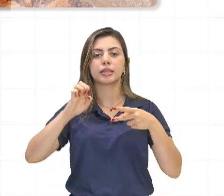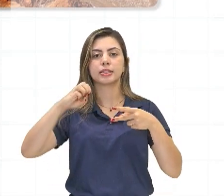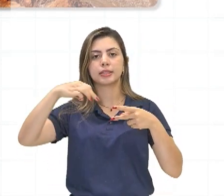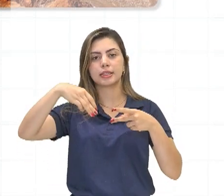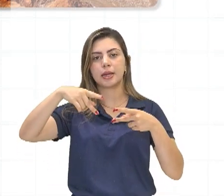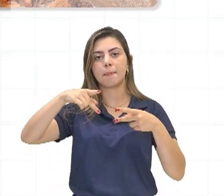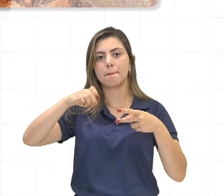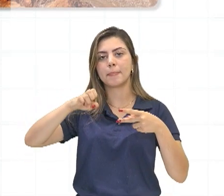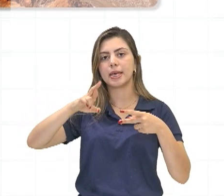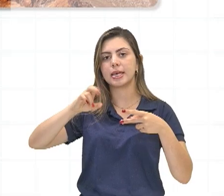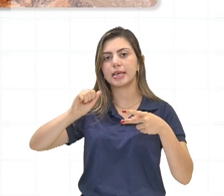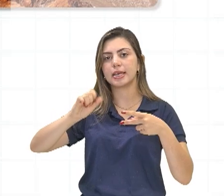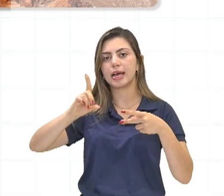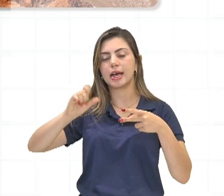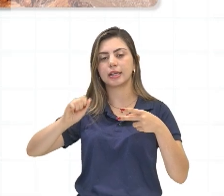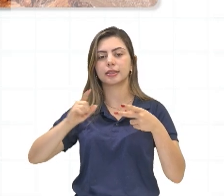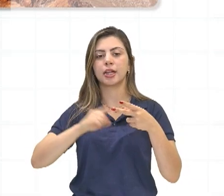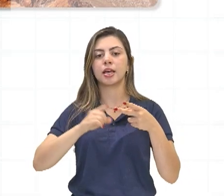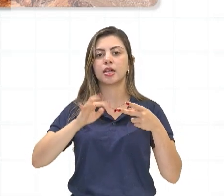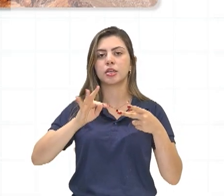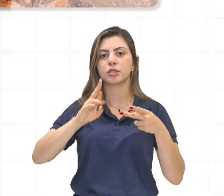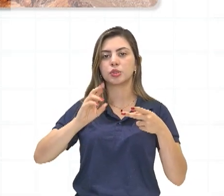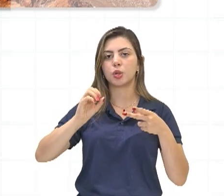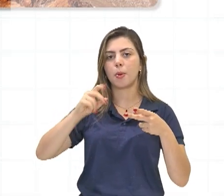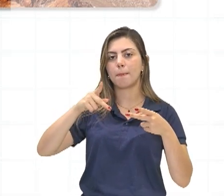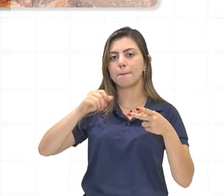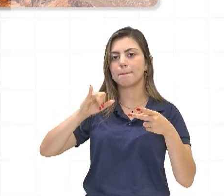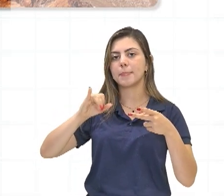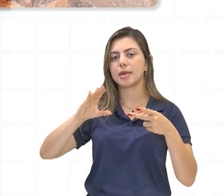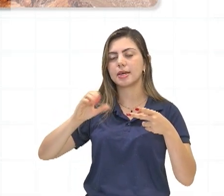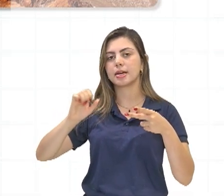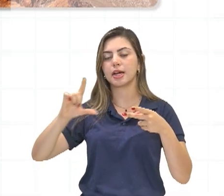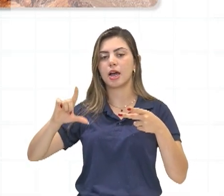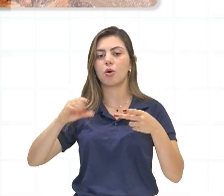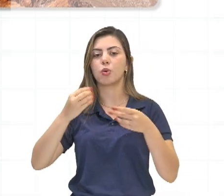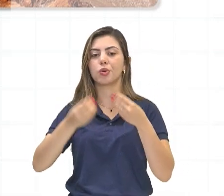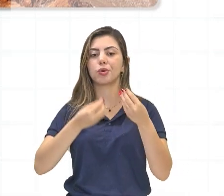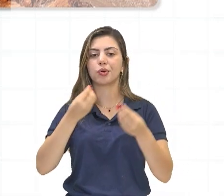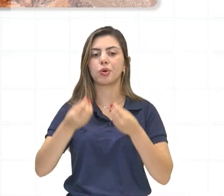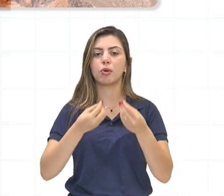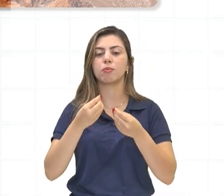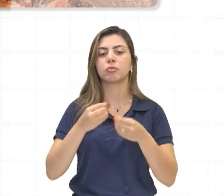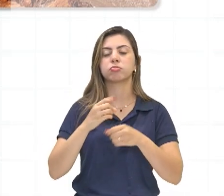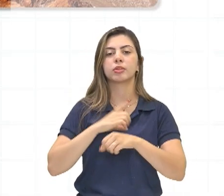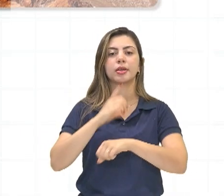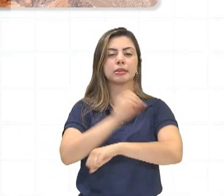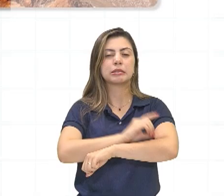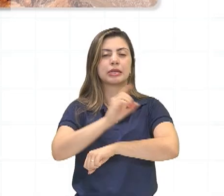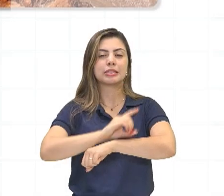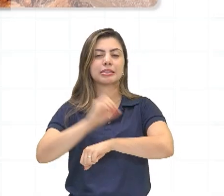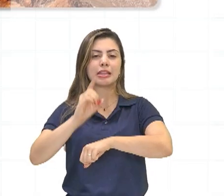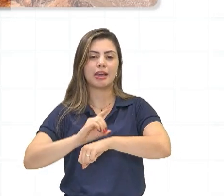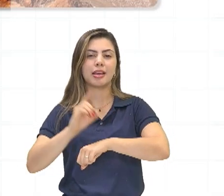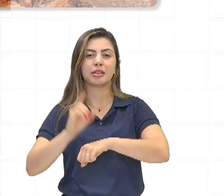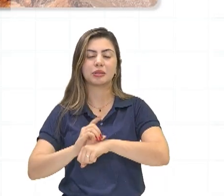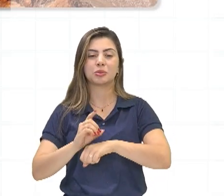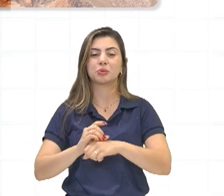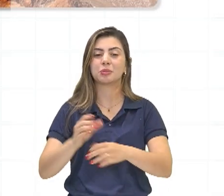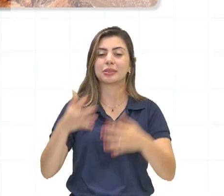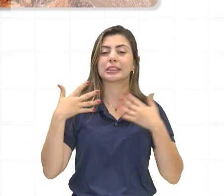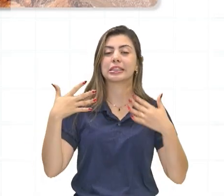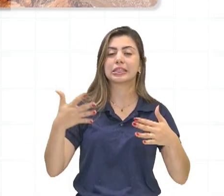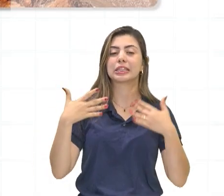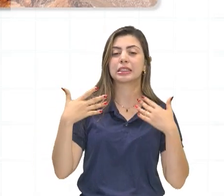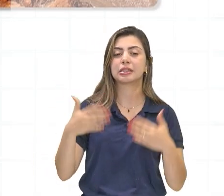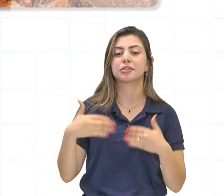tropical do globo. Essas zonas geográficas são marcadas pela baixa pluviosidade anual. Então, baixa